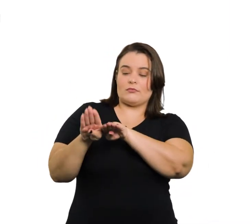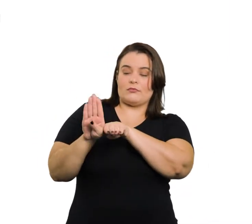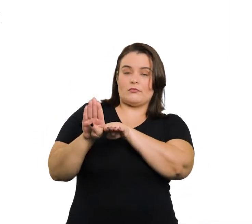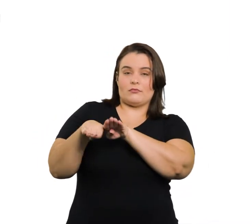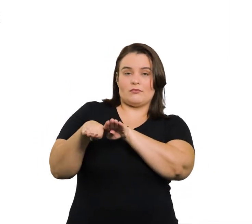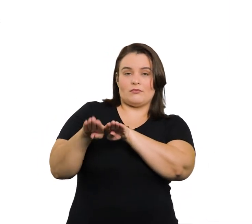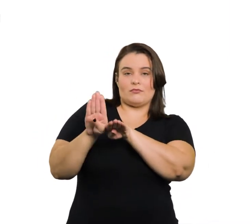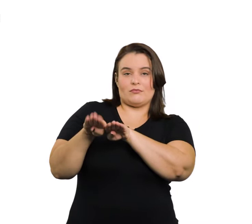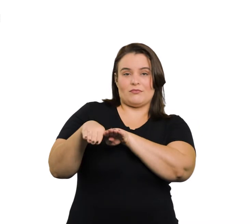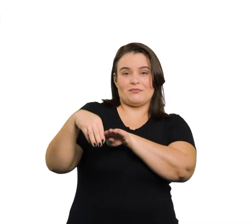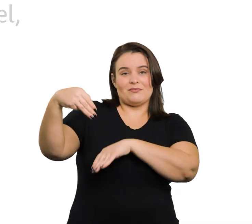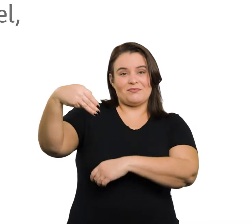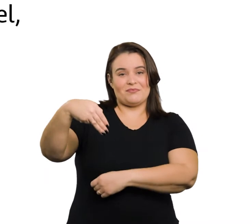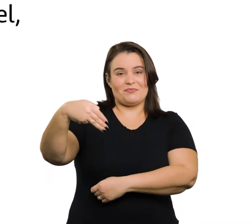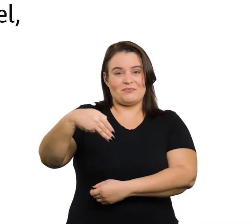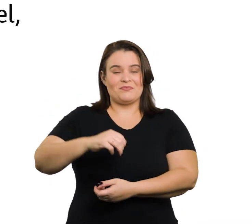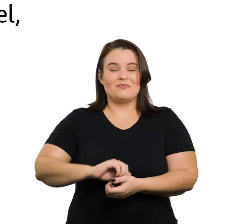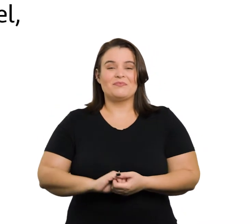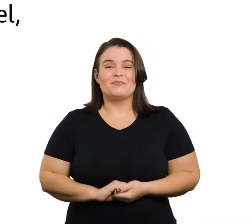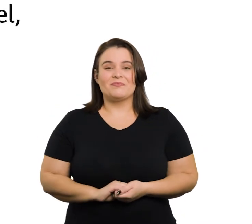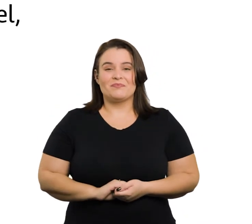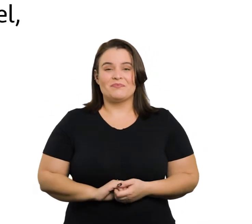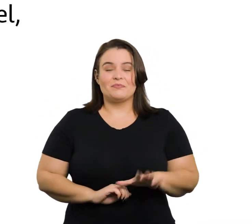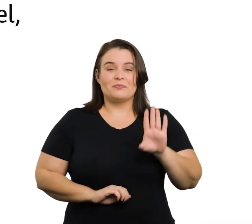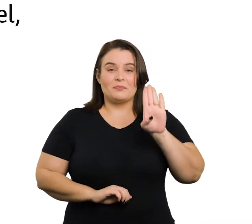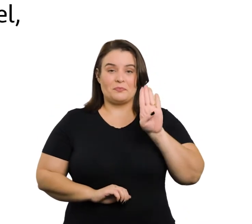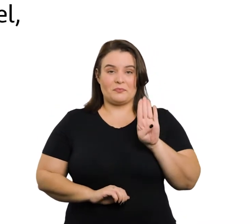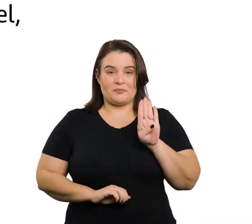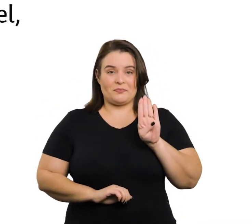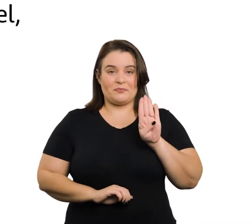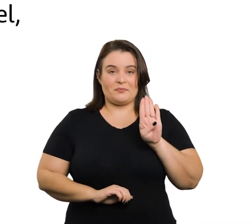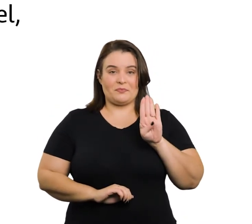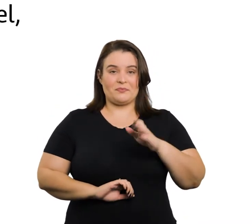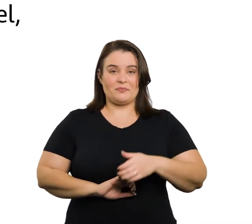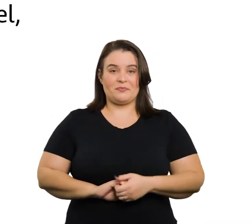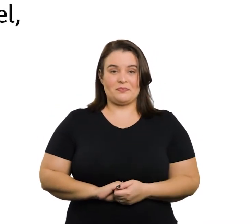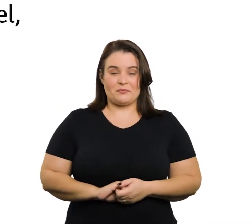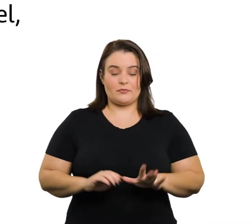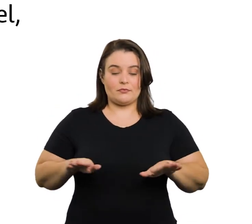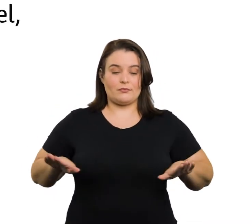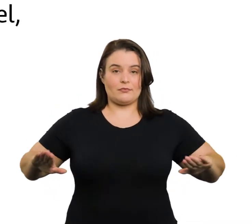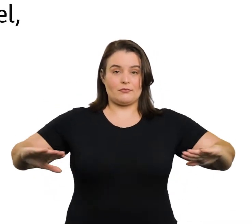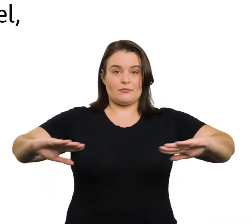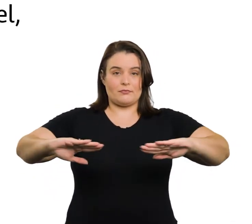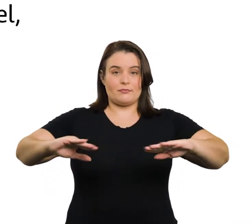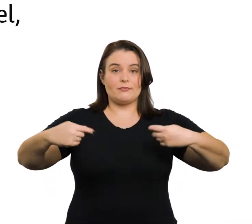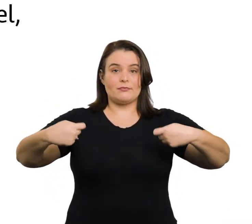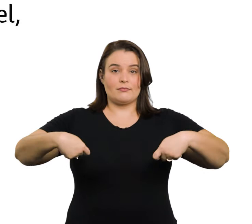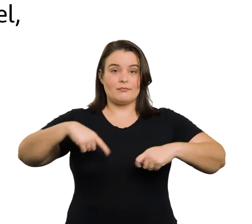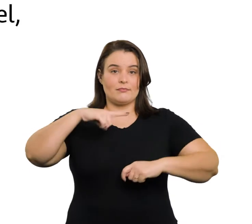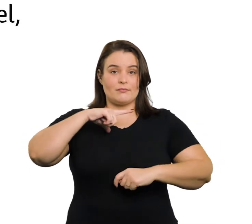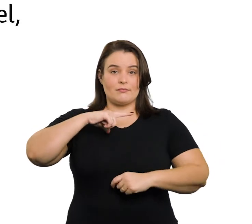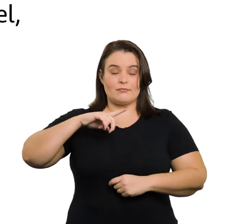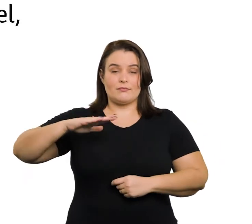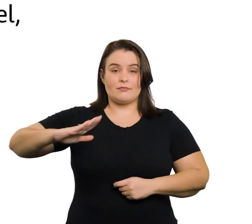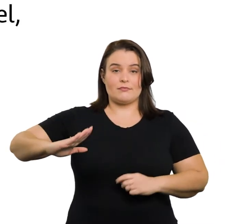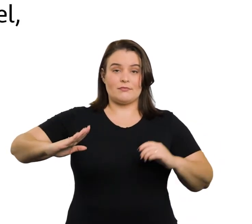rampa em metros. B. Abas laterais. As abas laterais devem